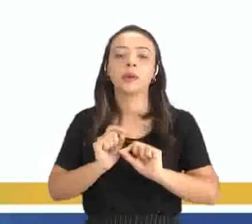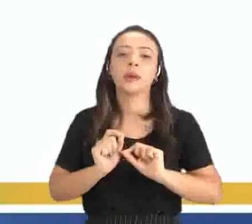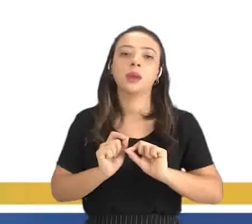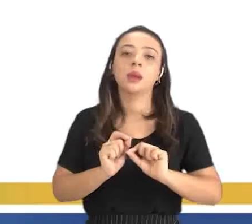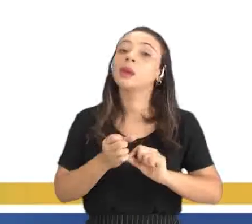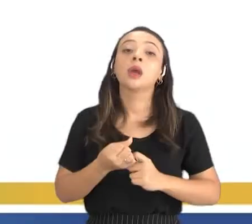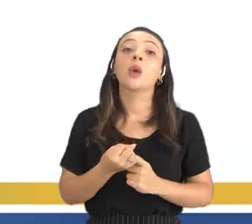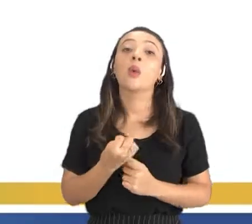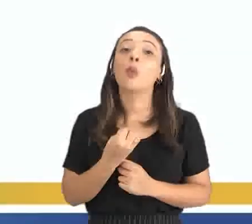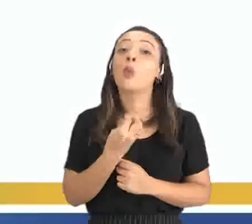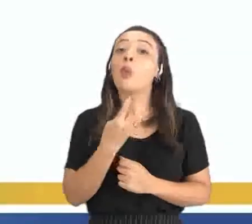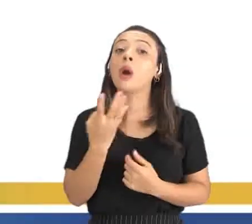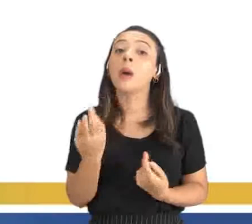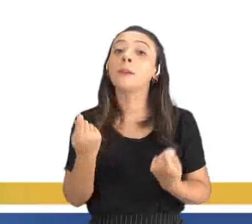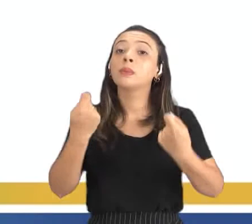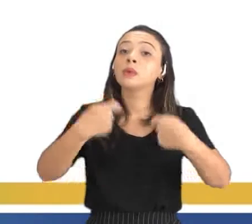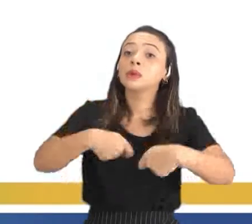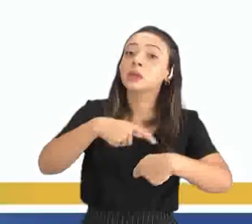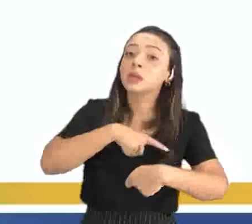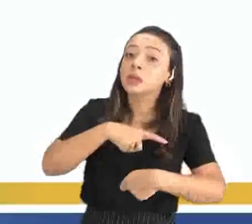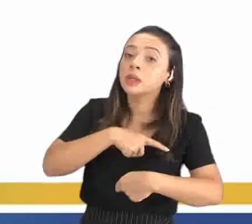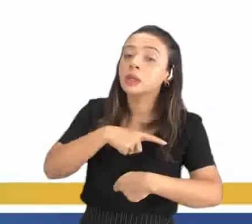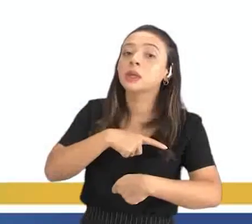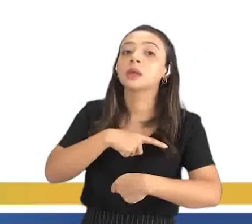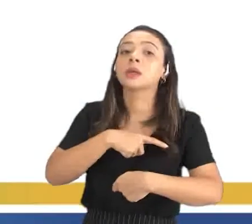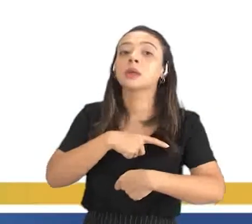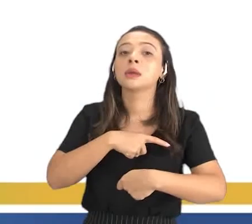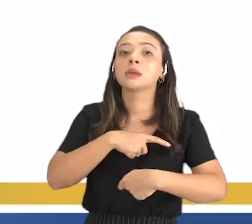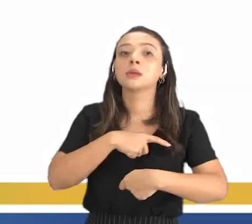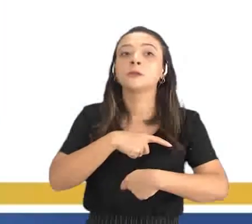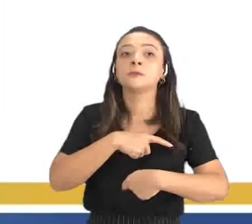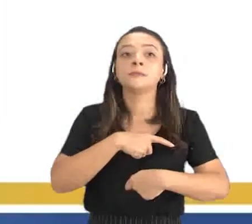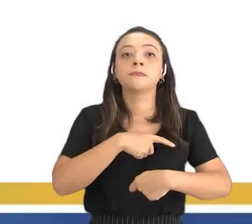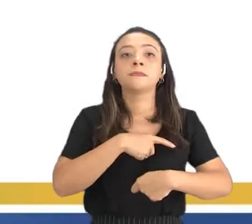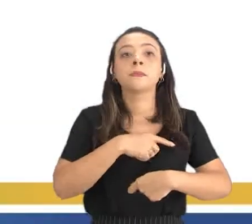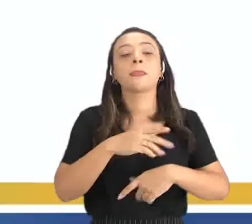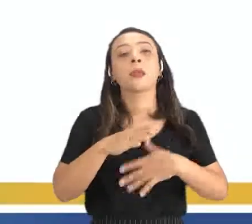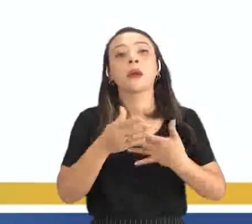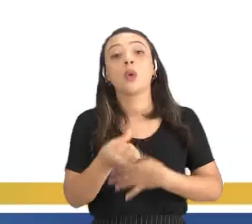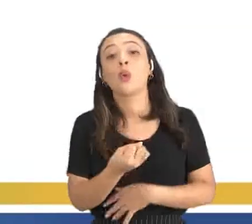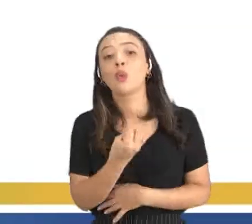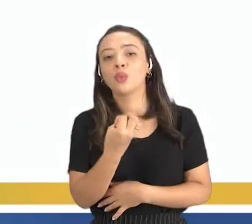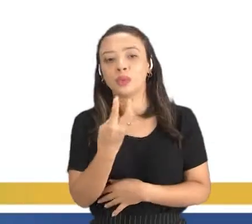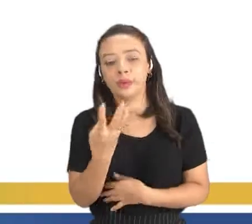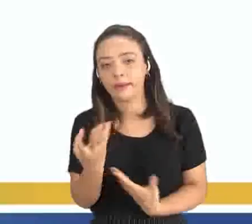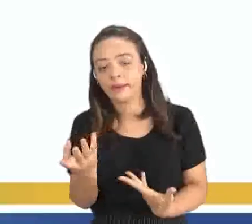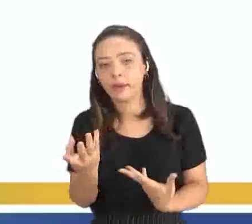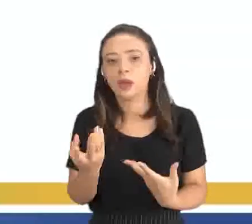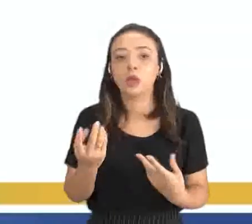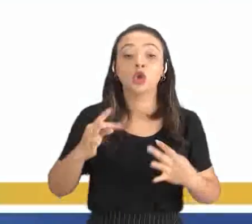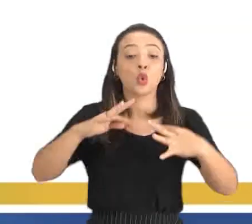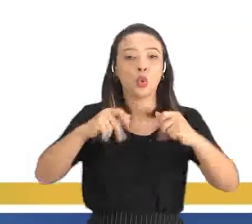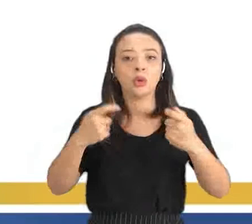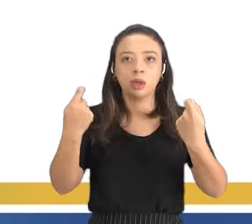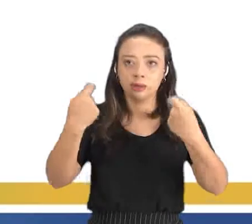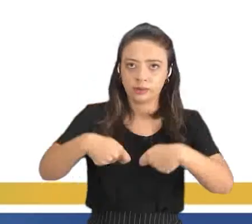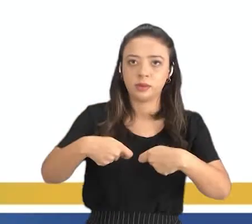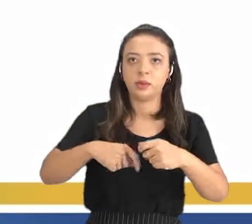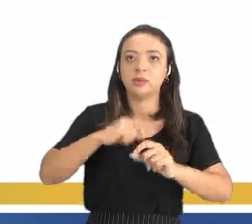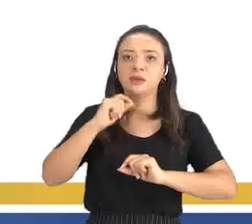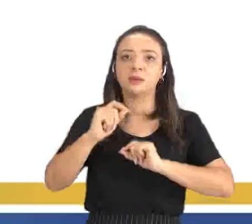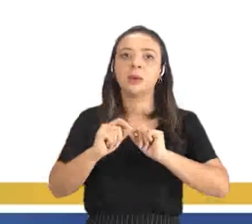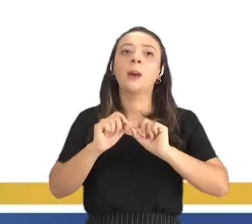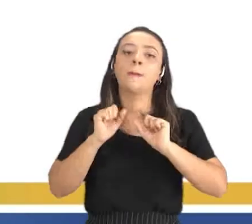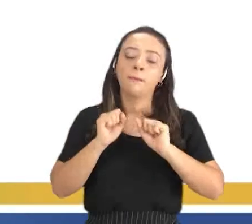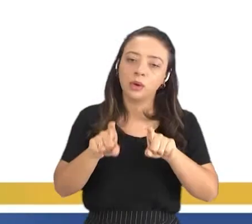a quantidade de casos possíveis e a quantidade de casos favoráveis. A contagem dessa quantidade de casos possíveis e favoráveis, ela